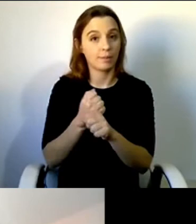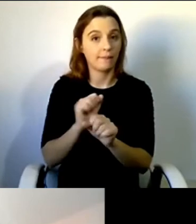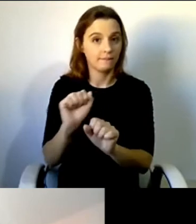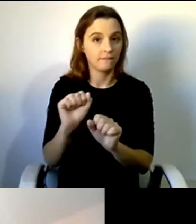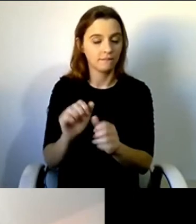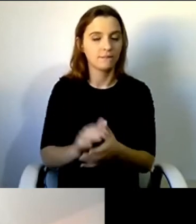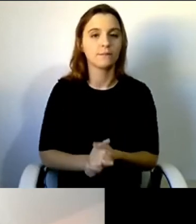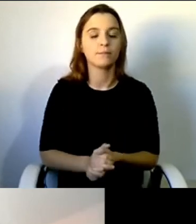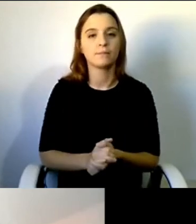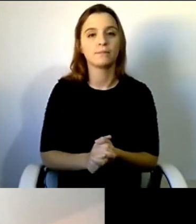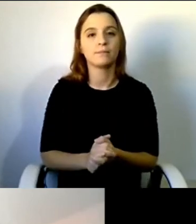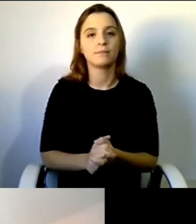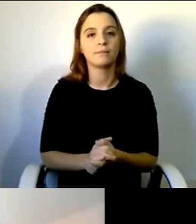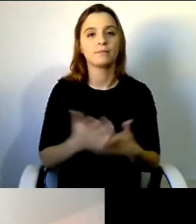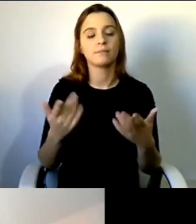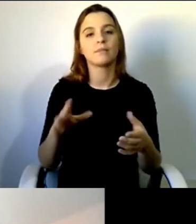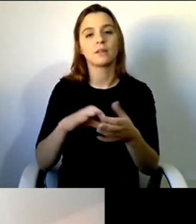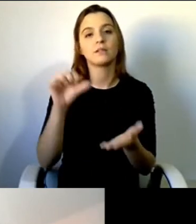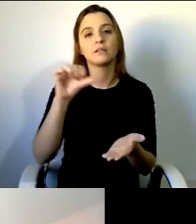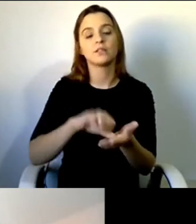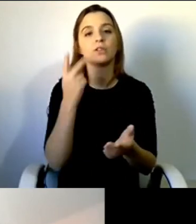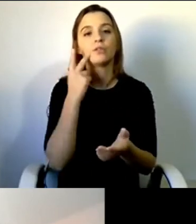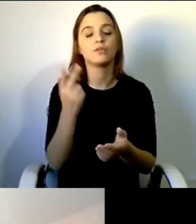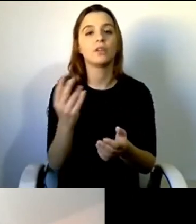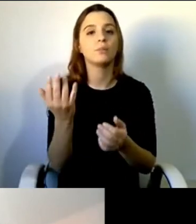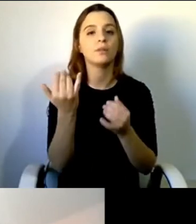Faz parte do Centro de Vida Independente de Sofia, acho eu.